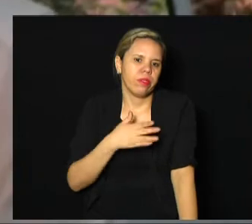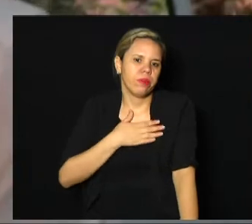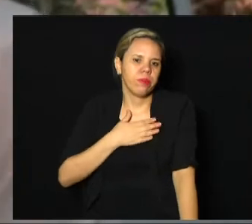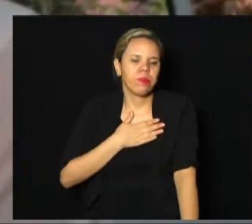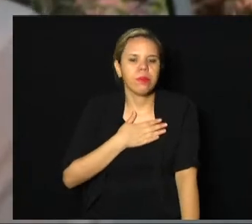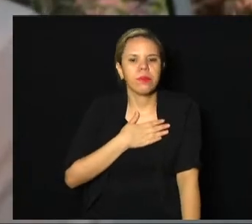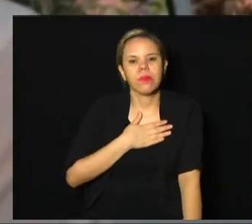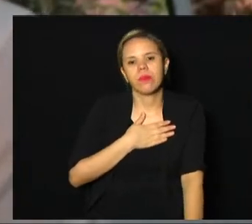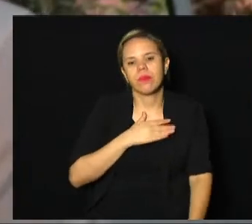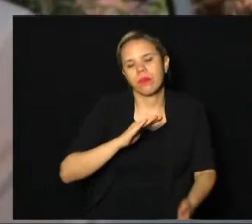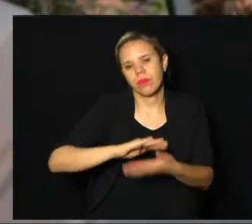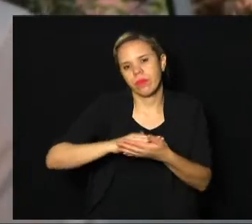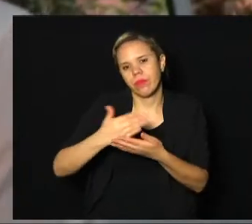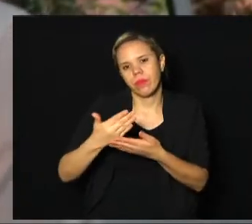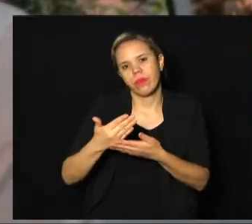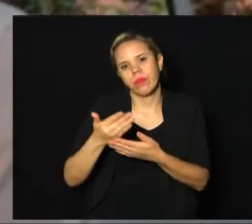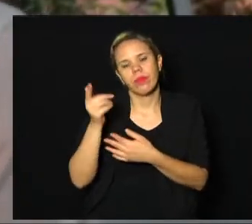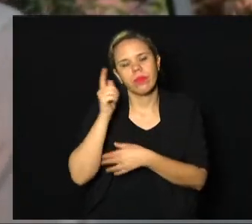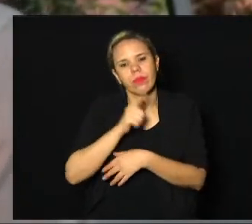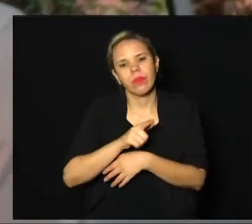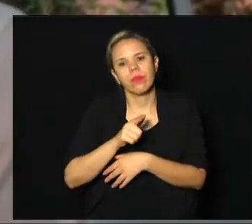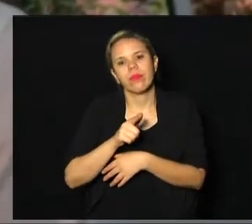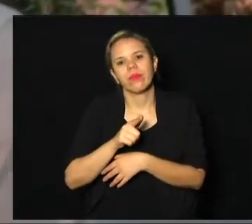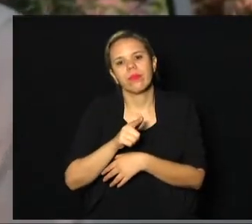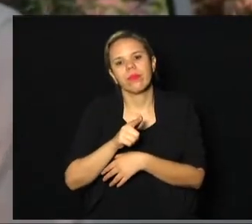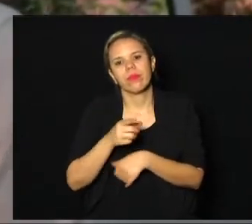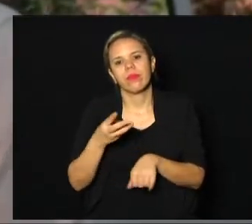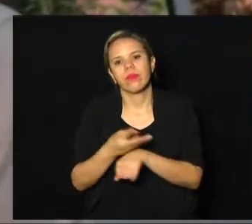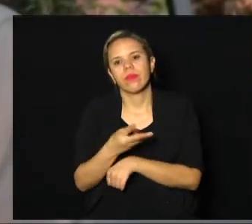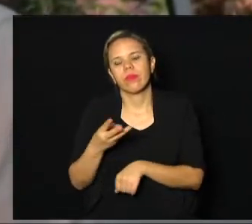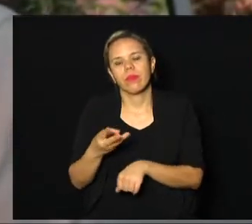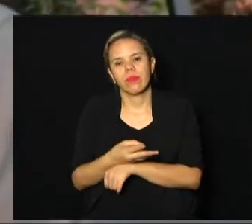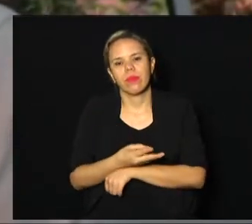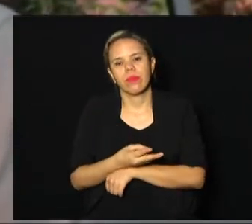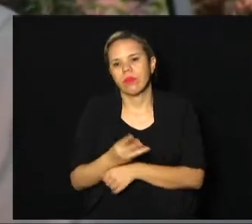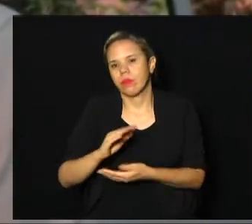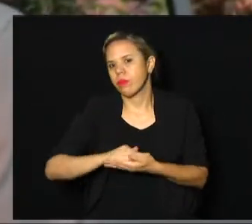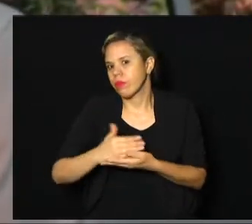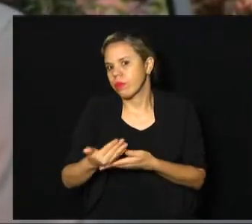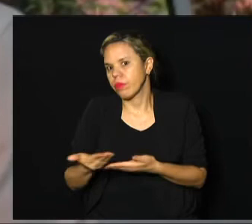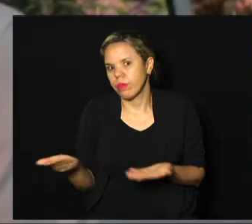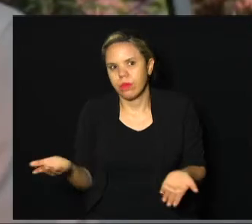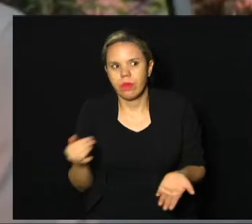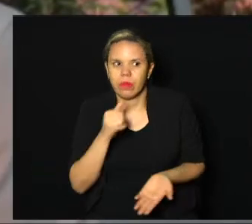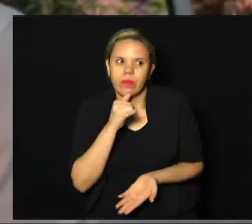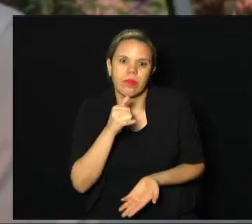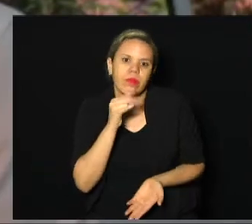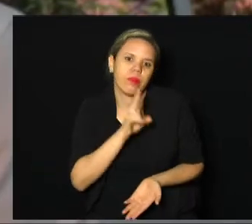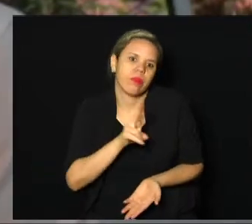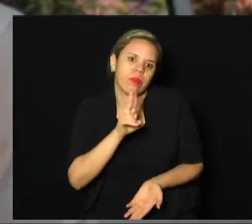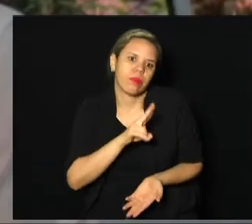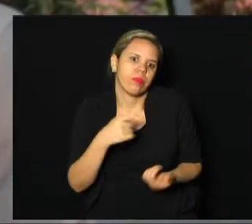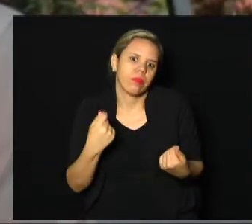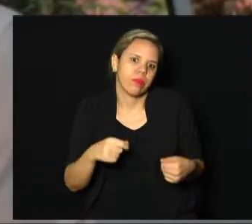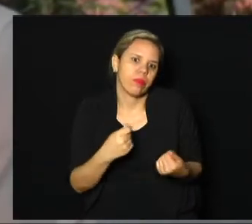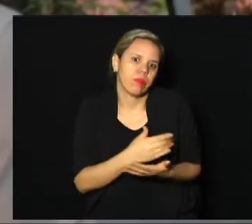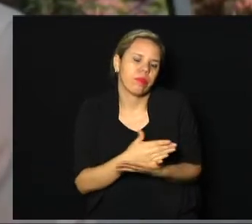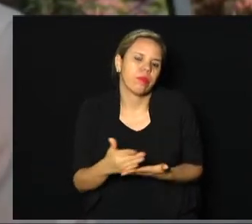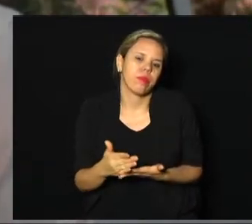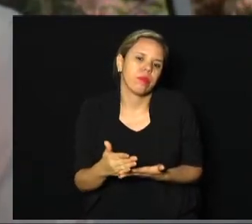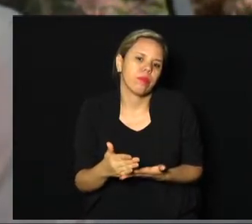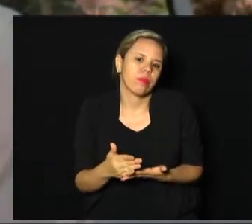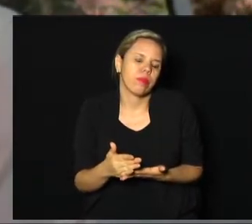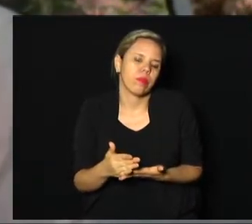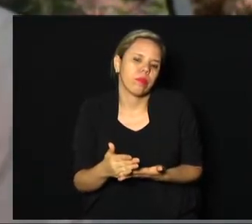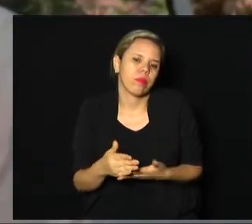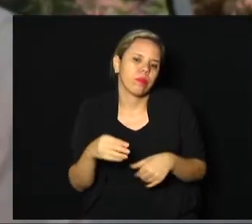meu Note e eu consigo puxar o meu WhatsApp para o desktop. Então, assim, a gente precisa começar